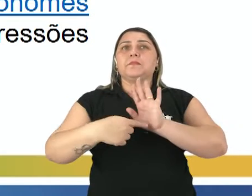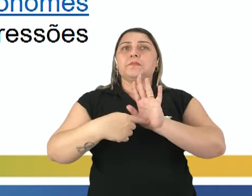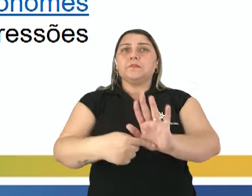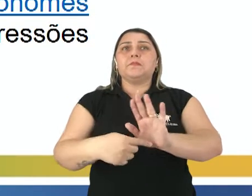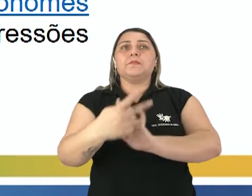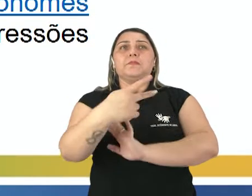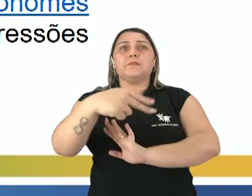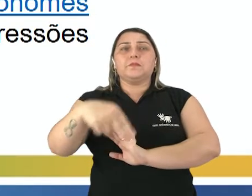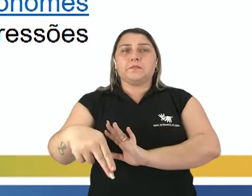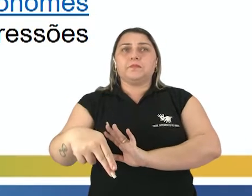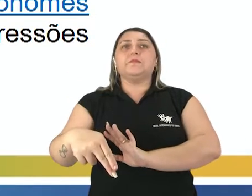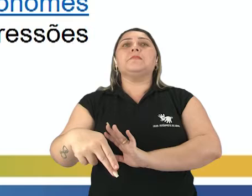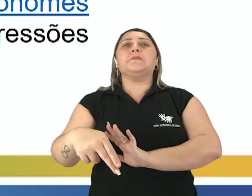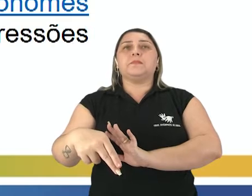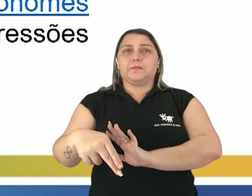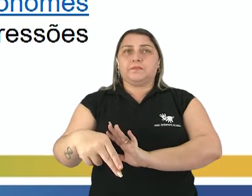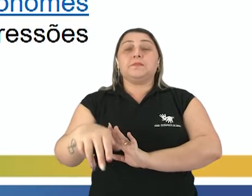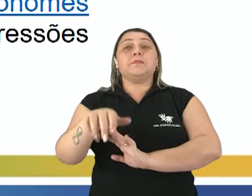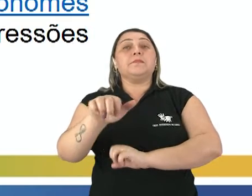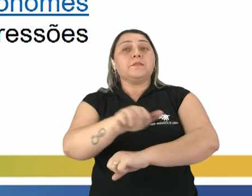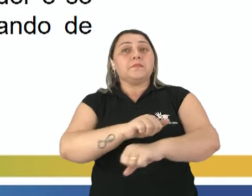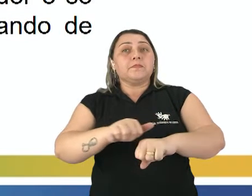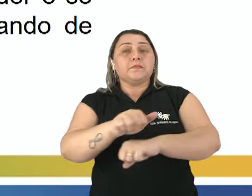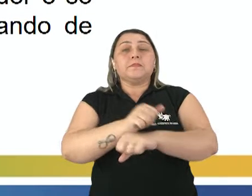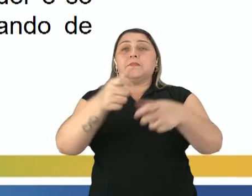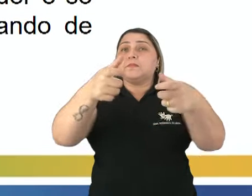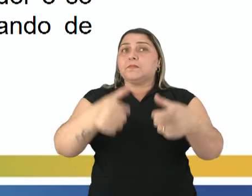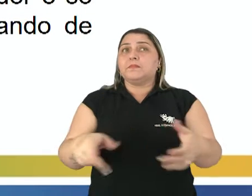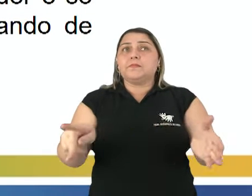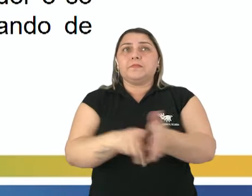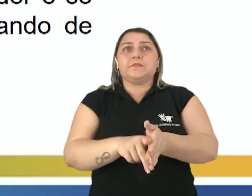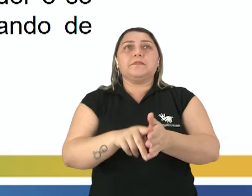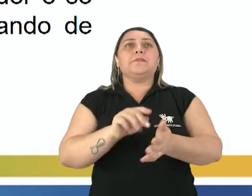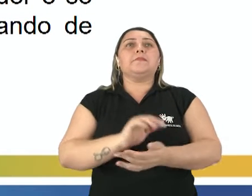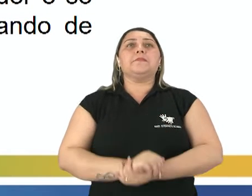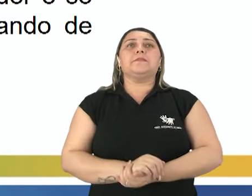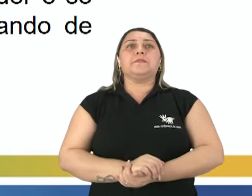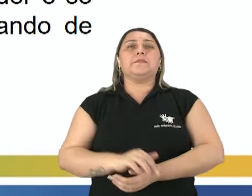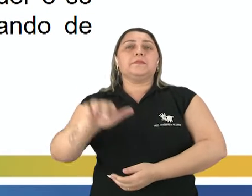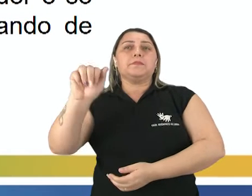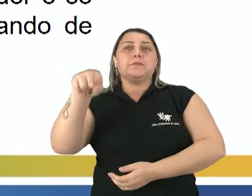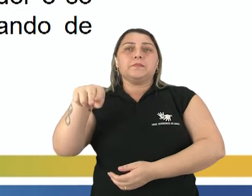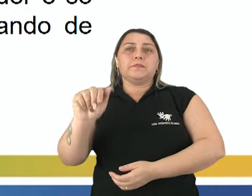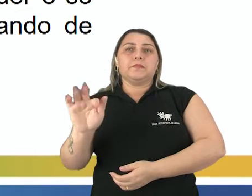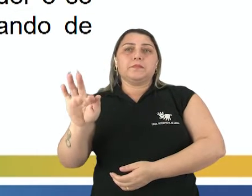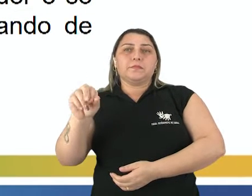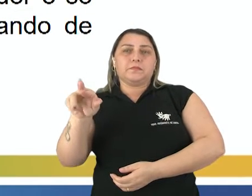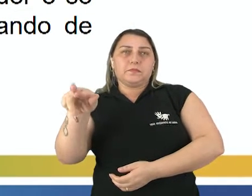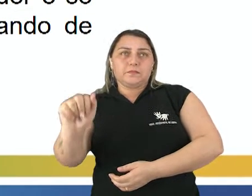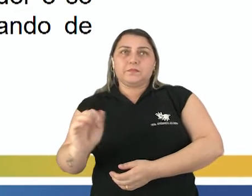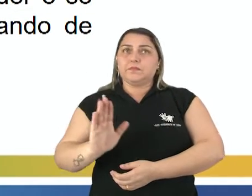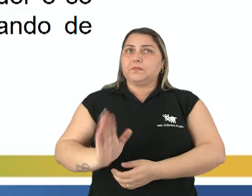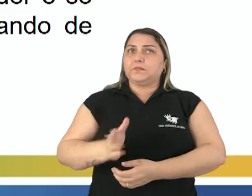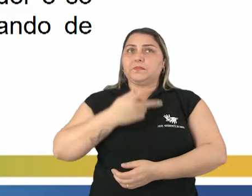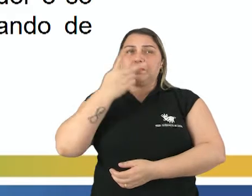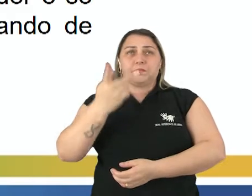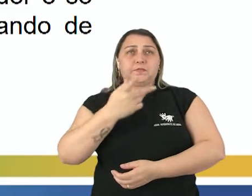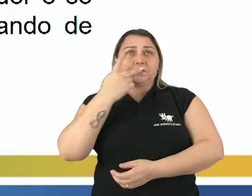demonstrativos ou expressões adverbiais de lugar. A anáfora, como já foi dito,